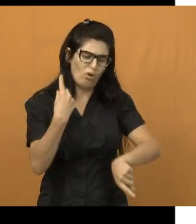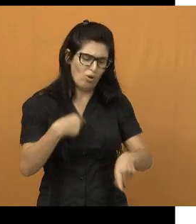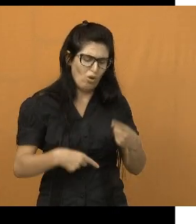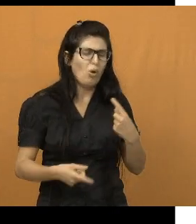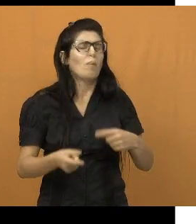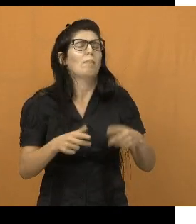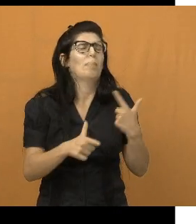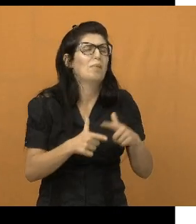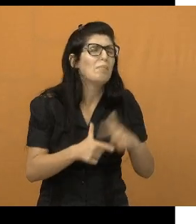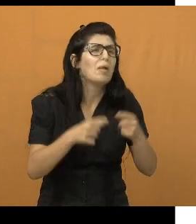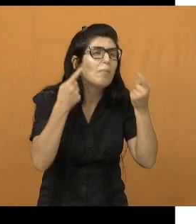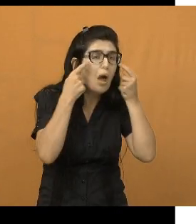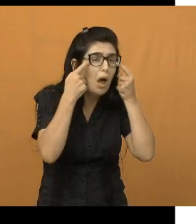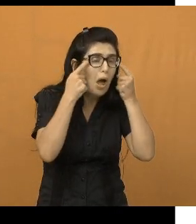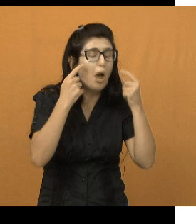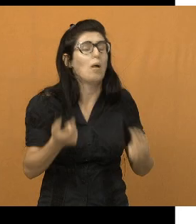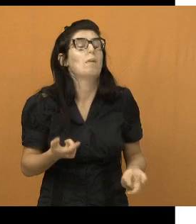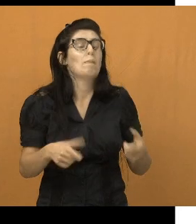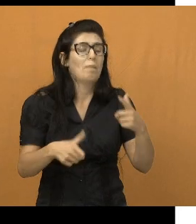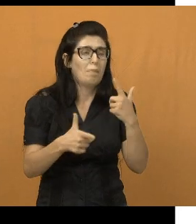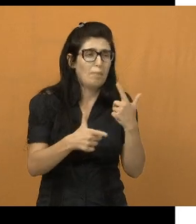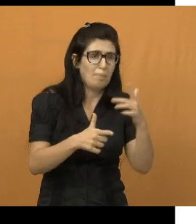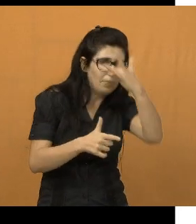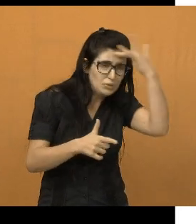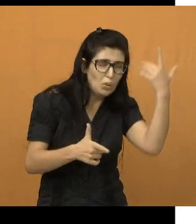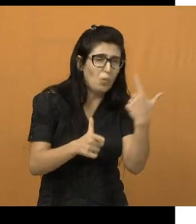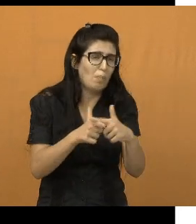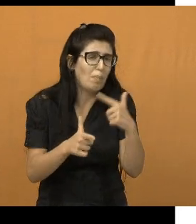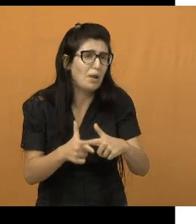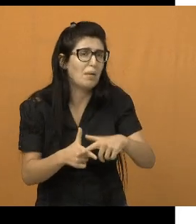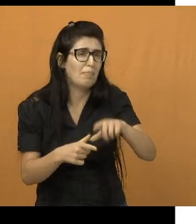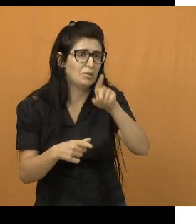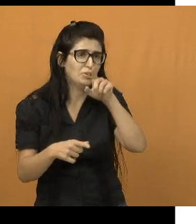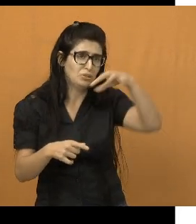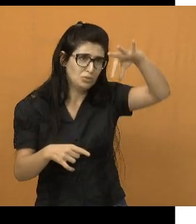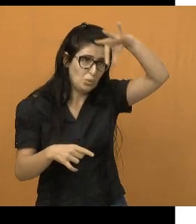neurologia, oftalmologia, com um número bastante expressivo,